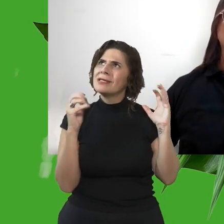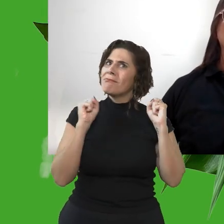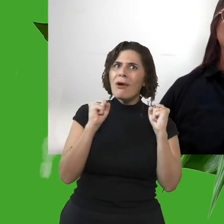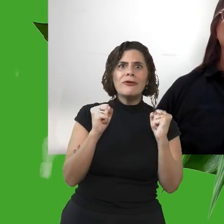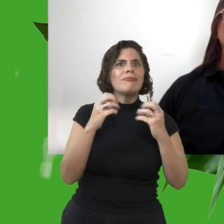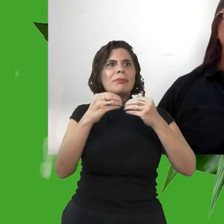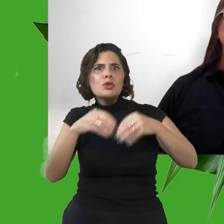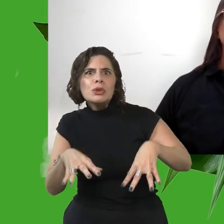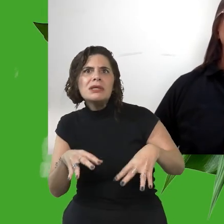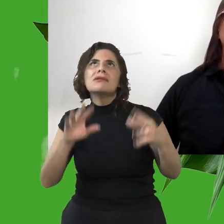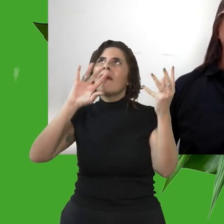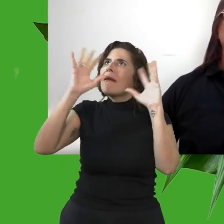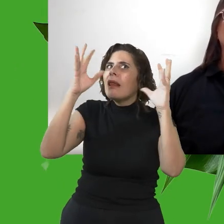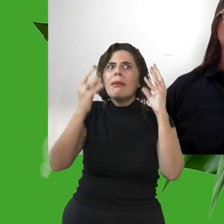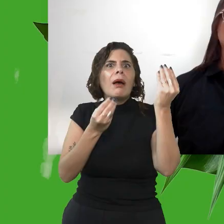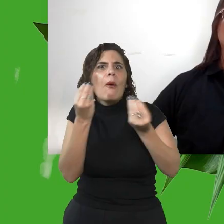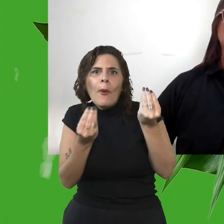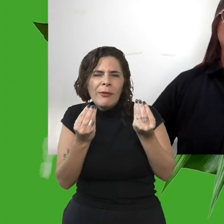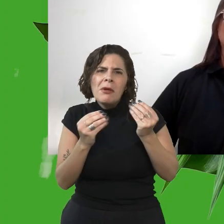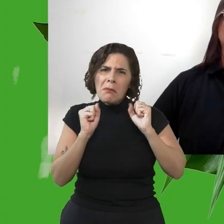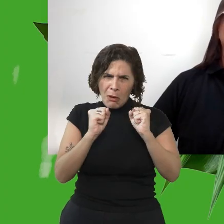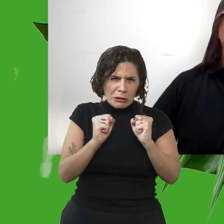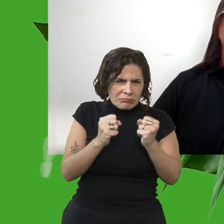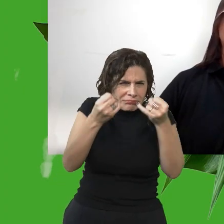dos efeitos das mudanças climáticas no mundo inteiro, né?